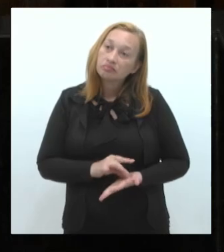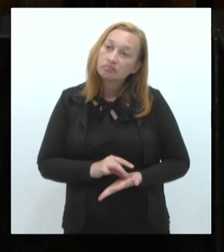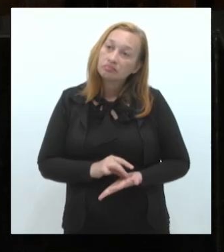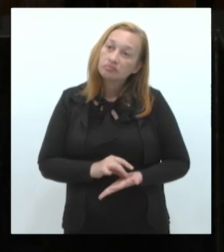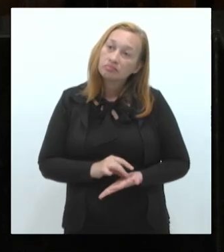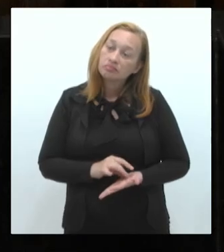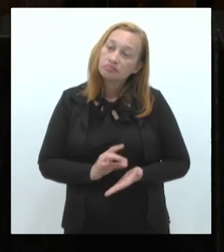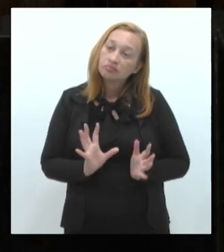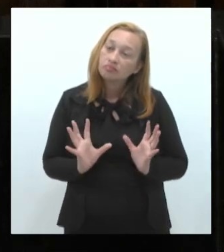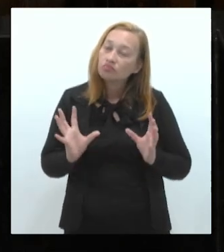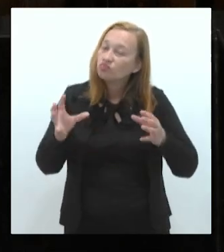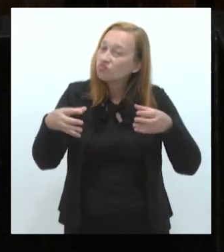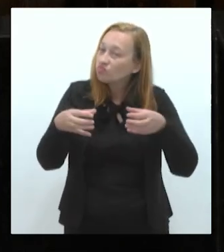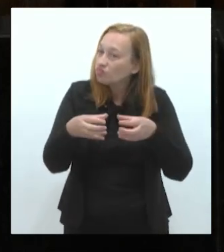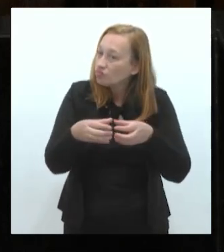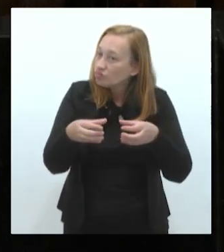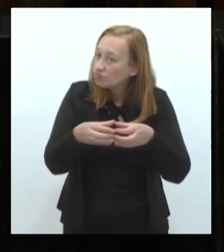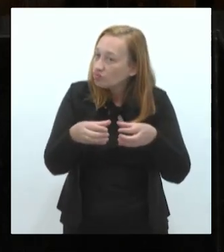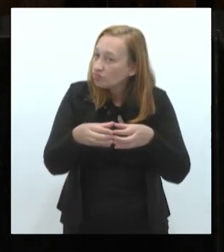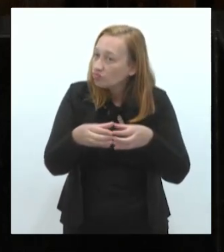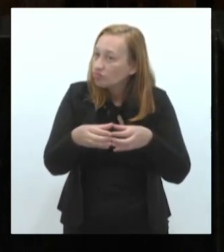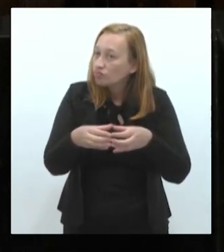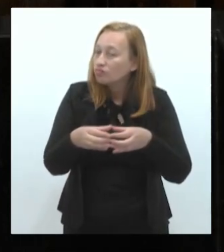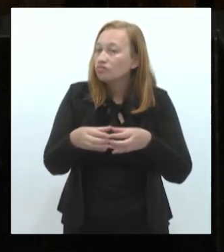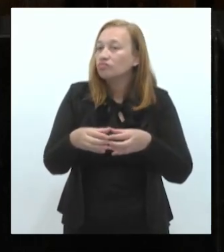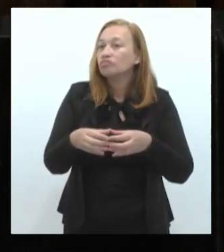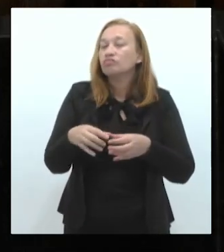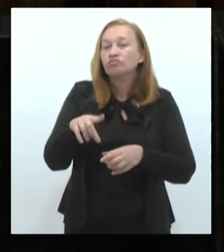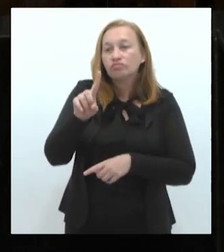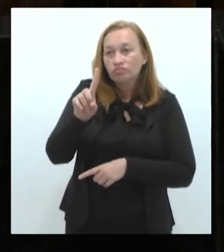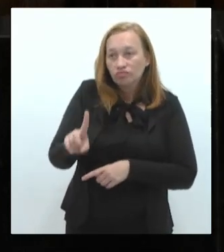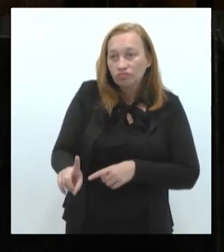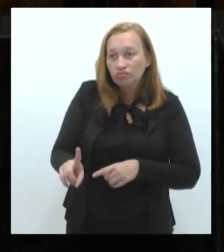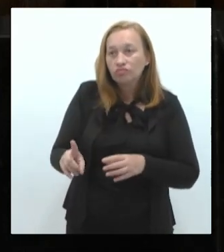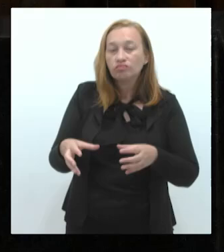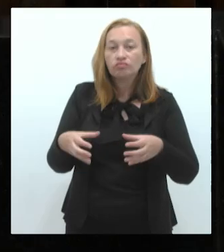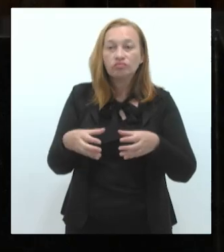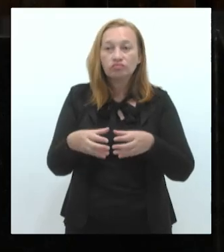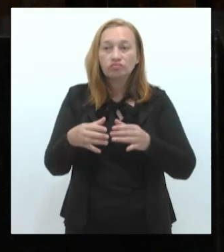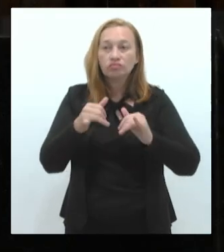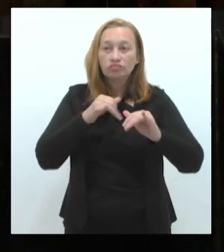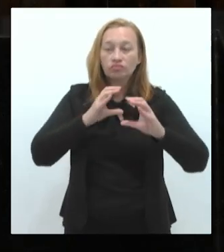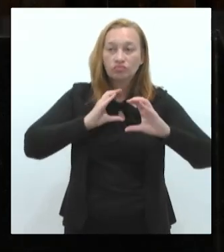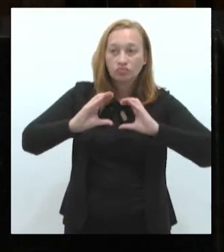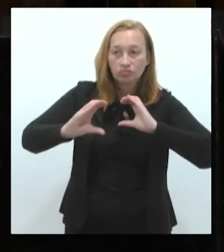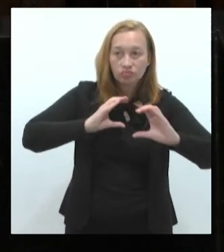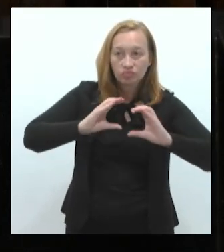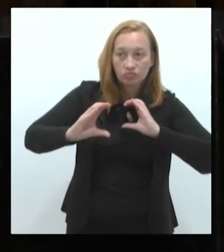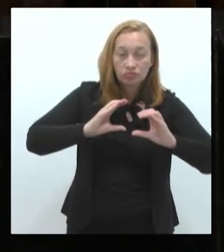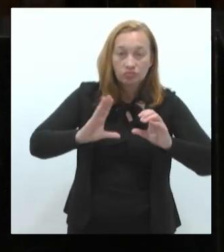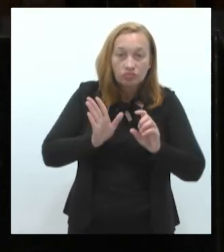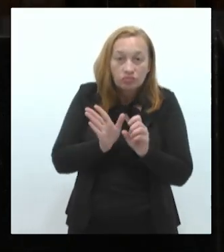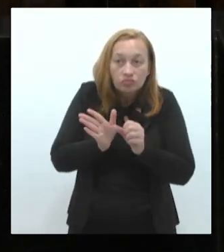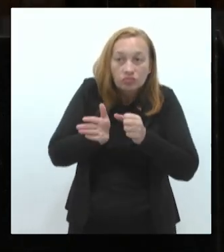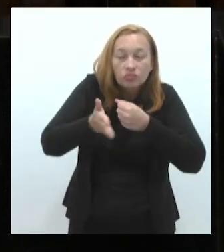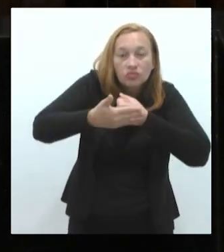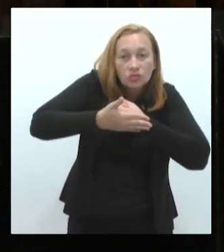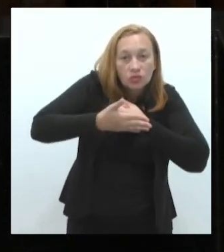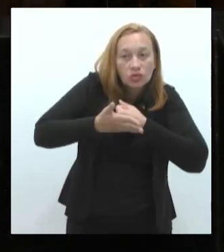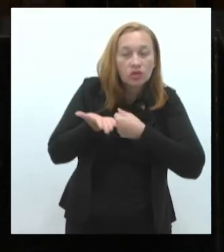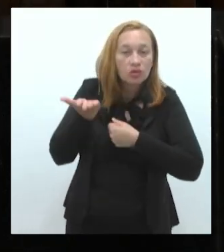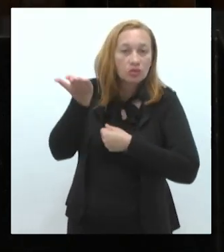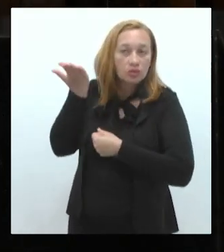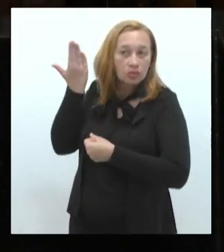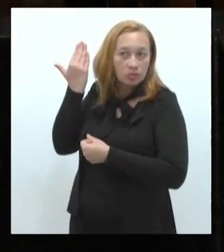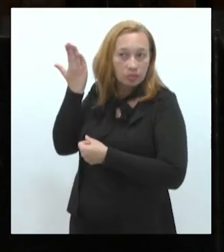o conjunto, né, da extrema-direita, dos meios de comunicação, tentam esconder daquela